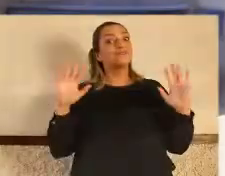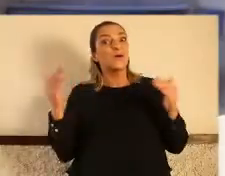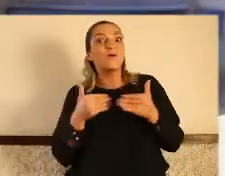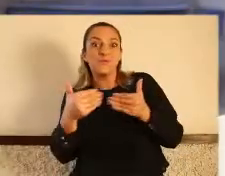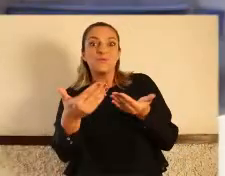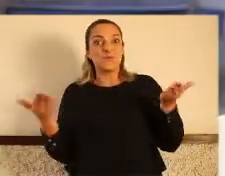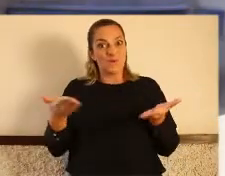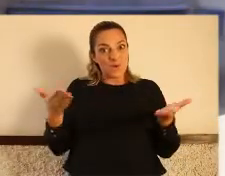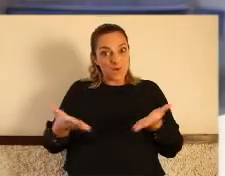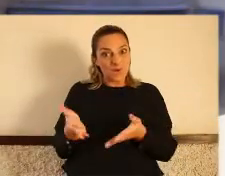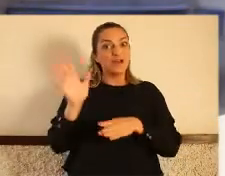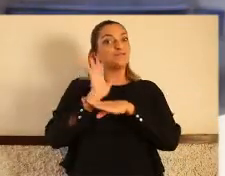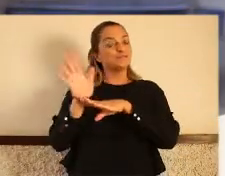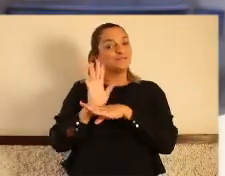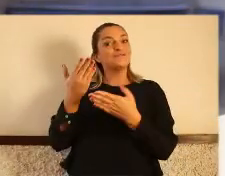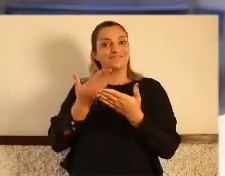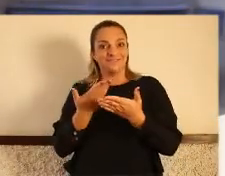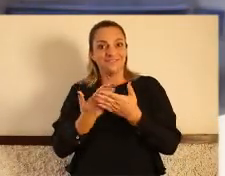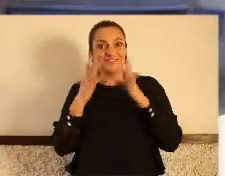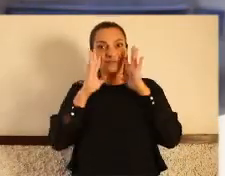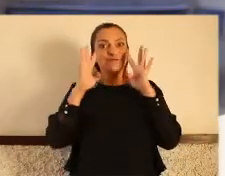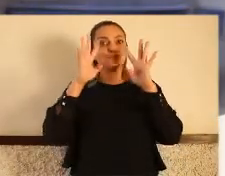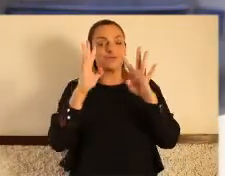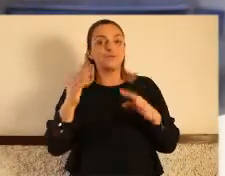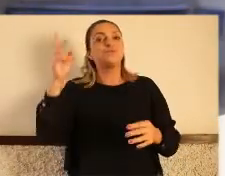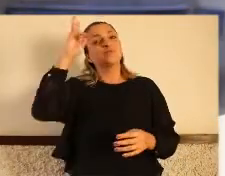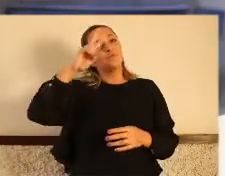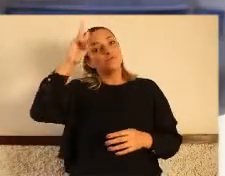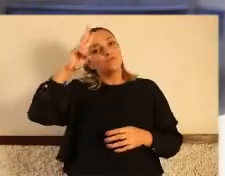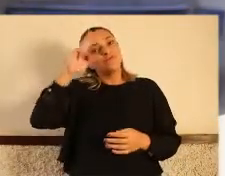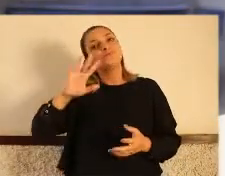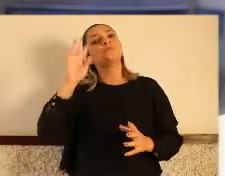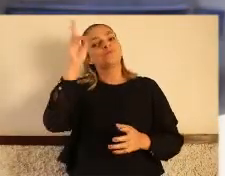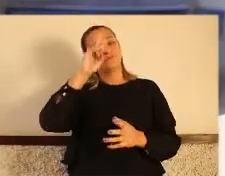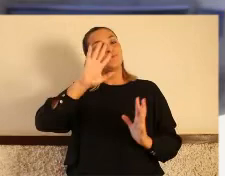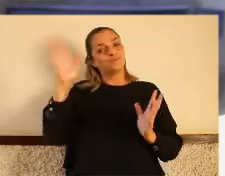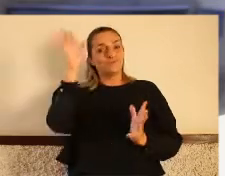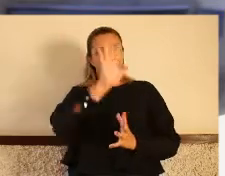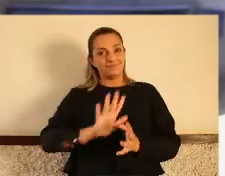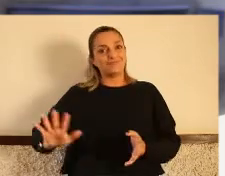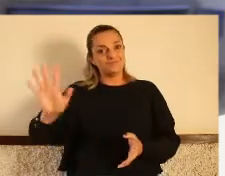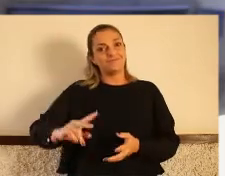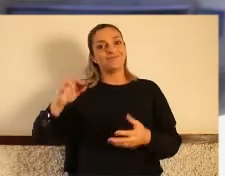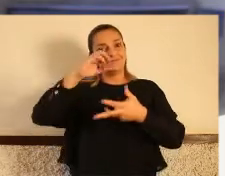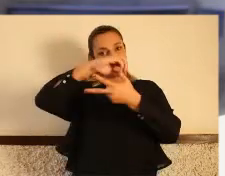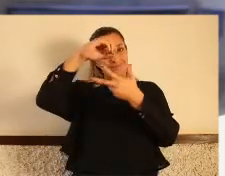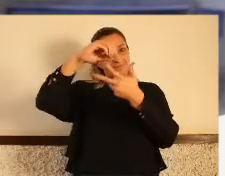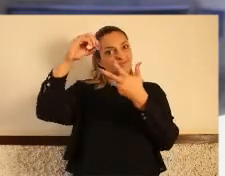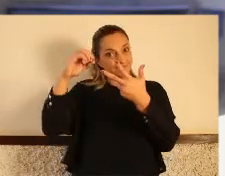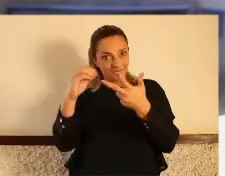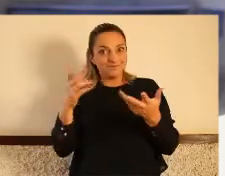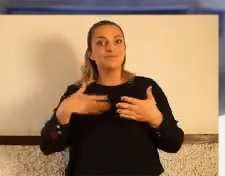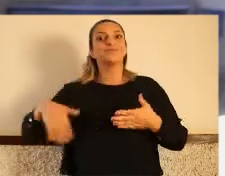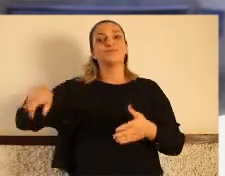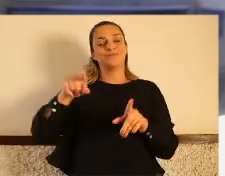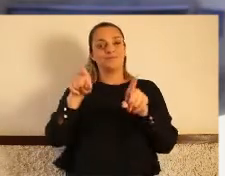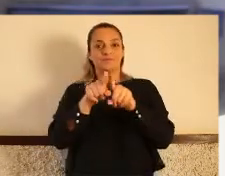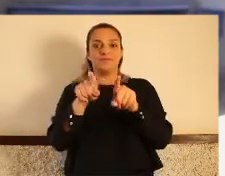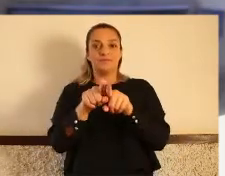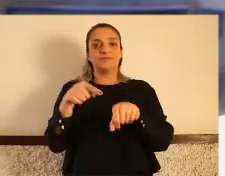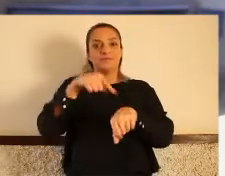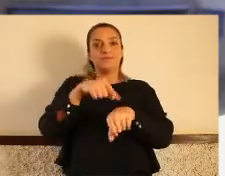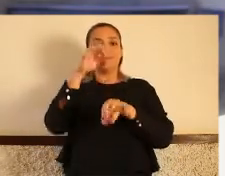Nós iniciamos hoje uma série de videoaulas visando uma revisão de História Geral para o Enem. Depois também nós faremos, no